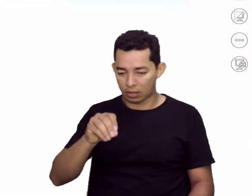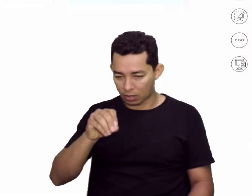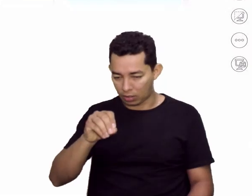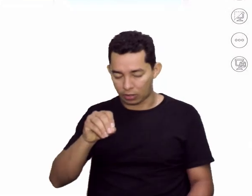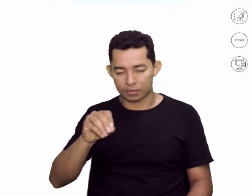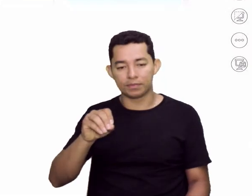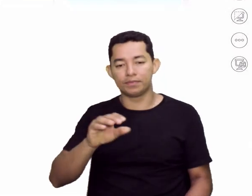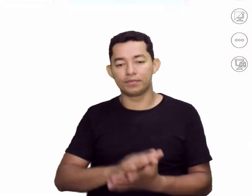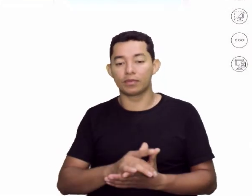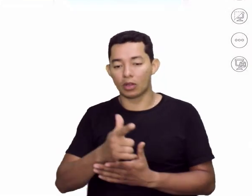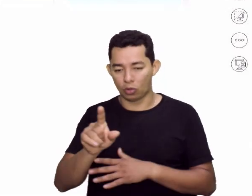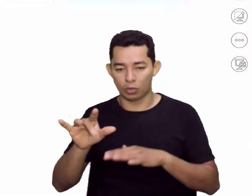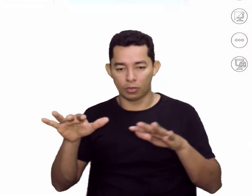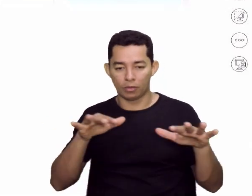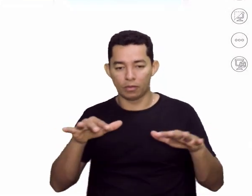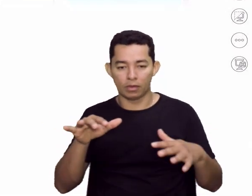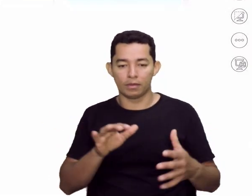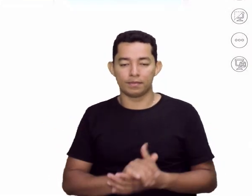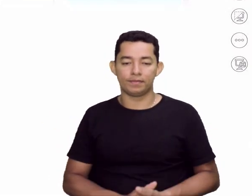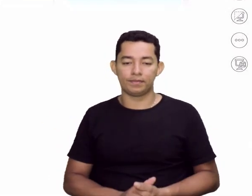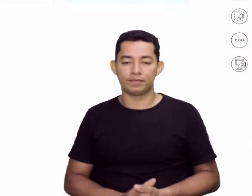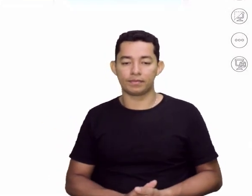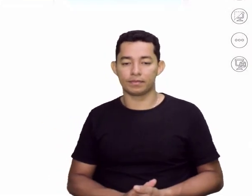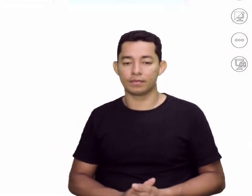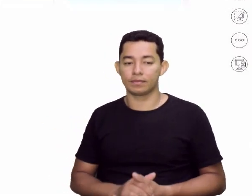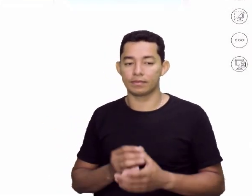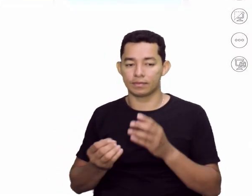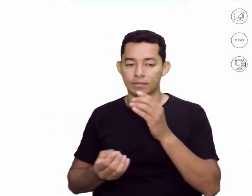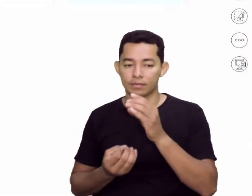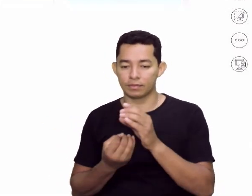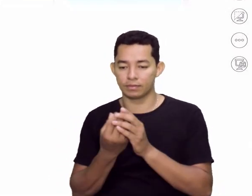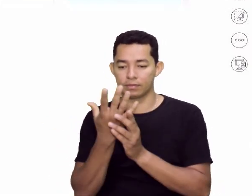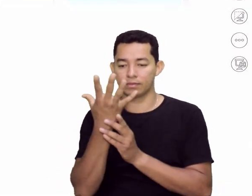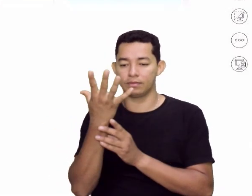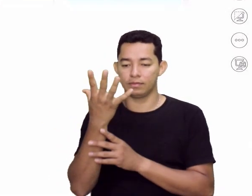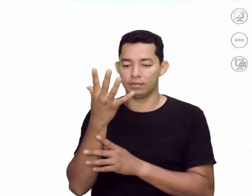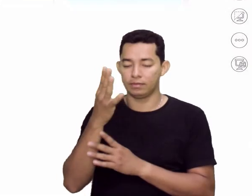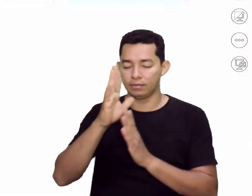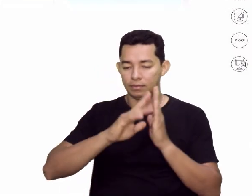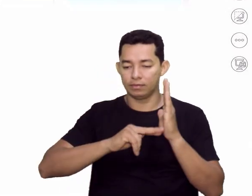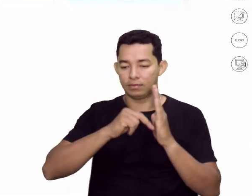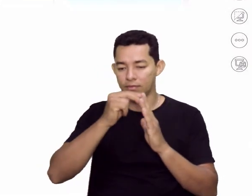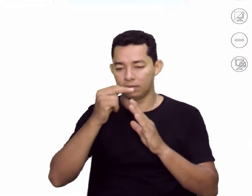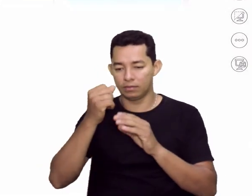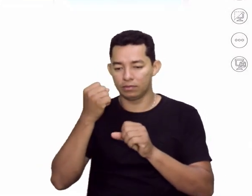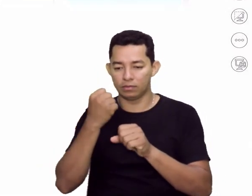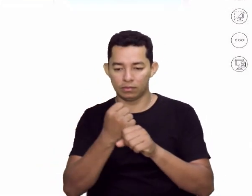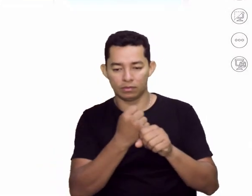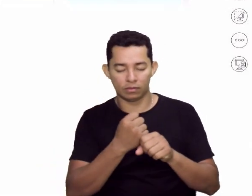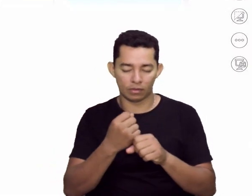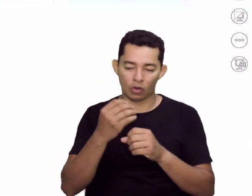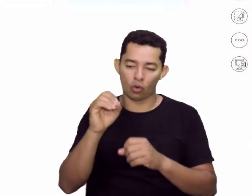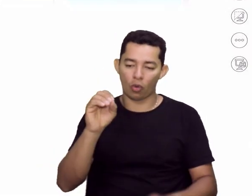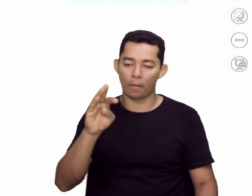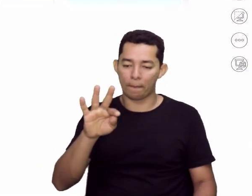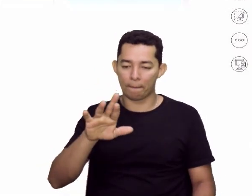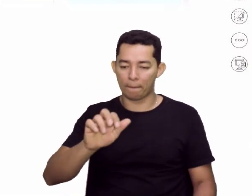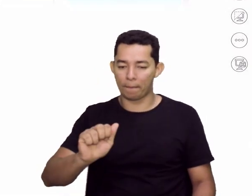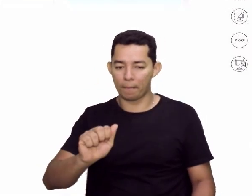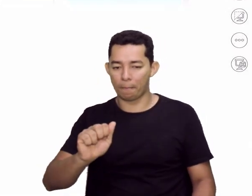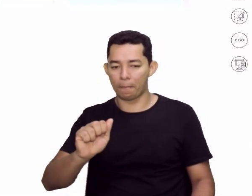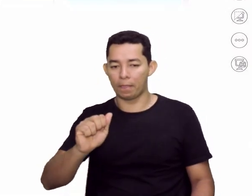obras com base, e criou obras com base nas ideias psicanalíticas de Carl